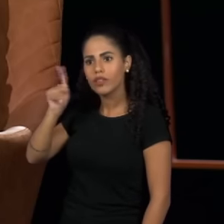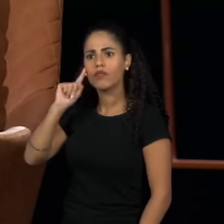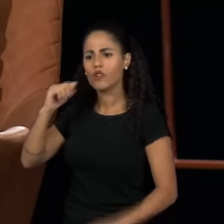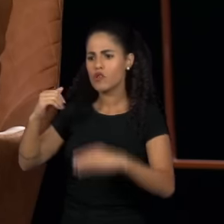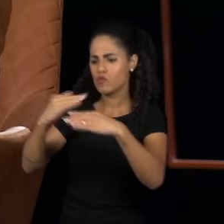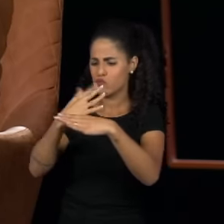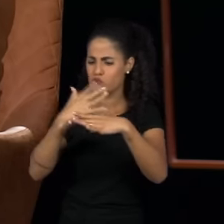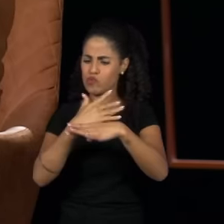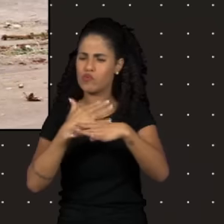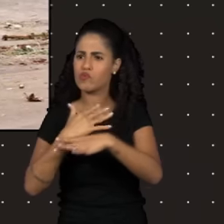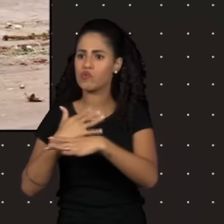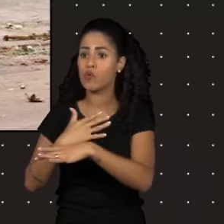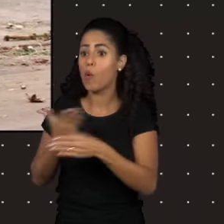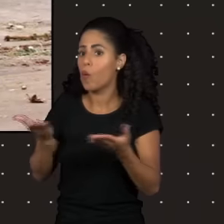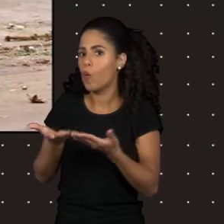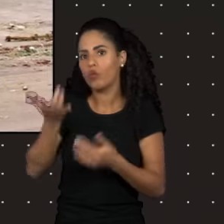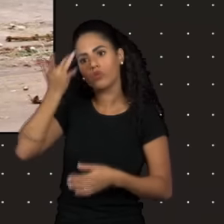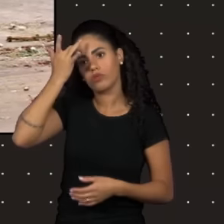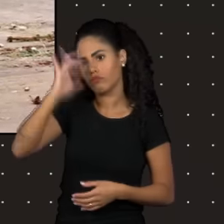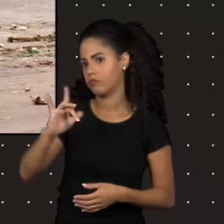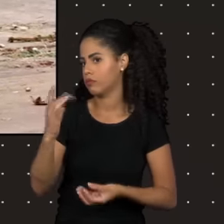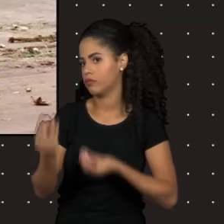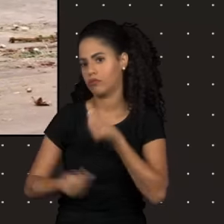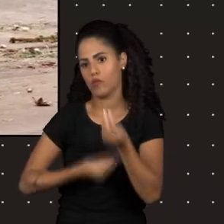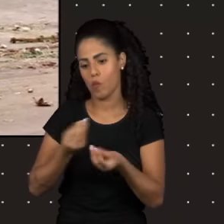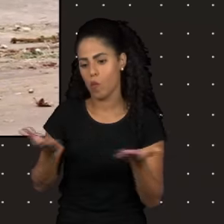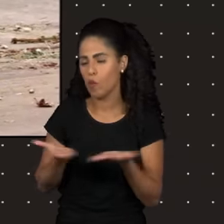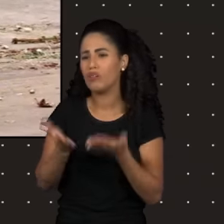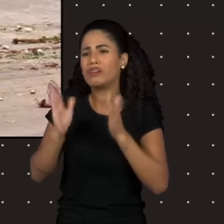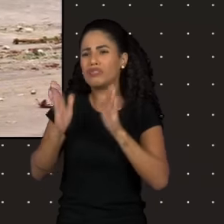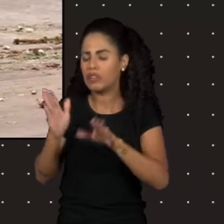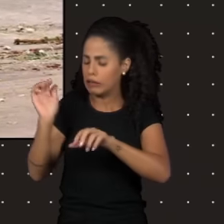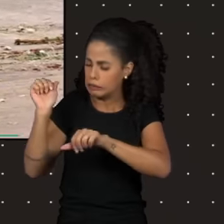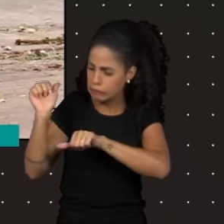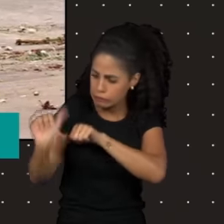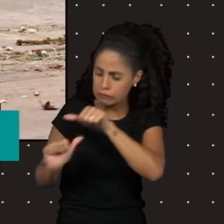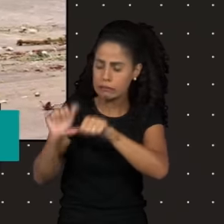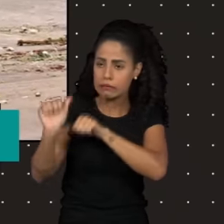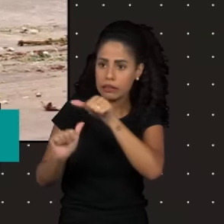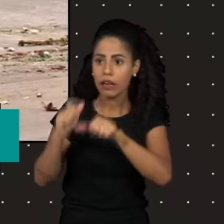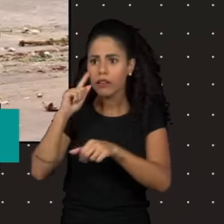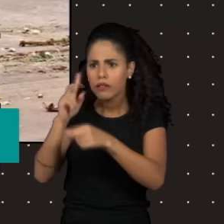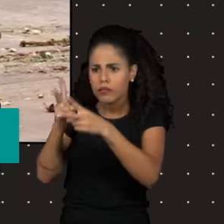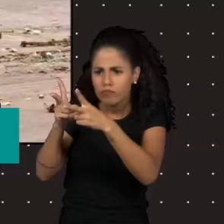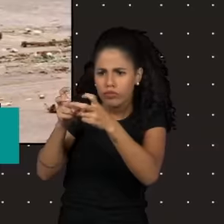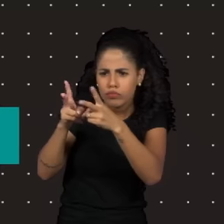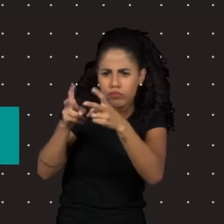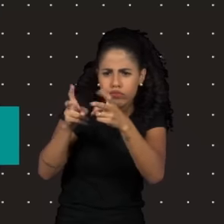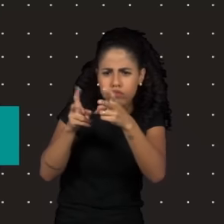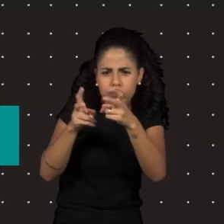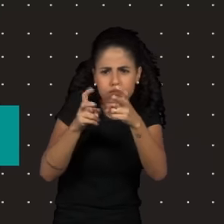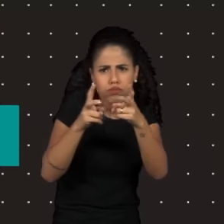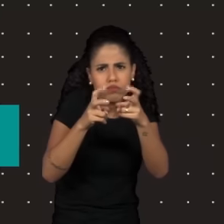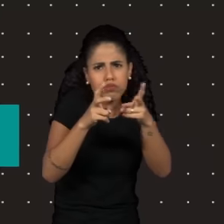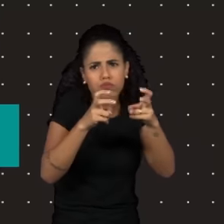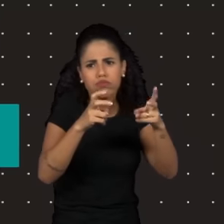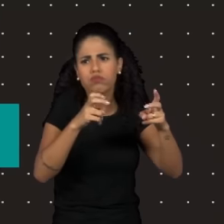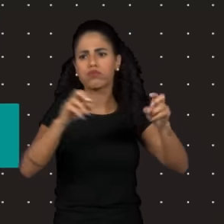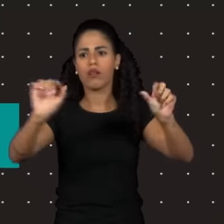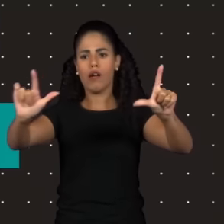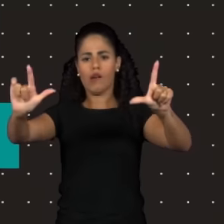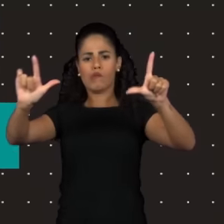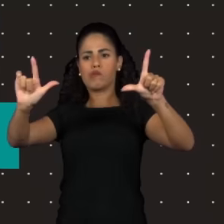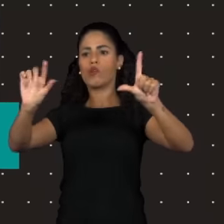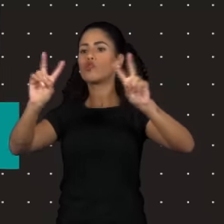cidade ainda, eu não sei hoje como está, mas naquela época já estava uma mudança, mas eu ainda podia ver, não tem outdoor sobre a